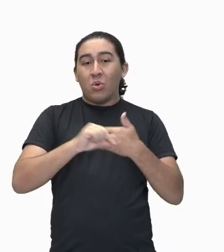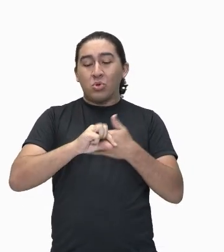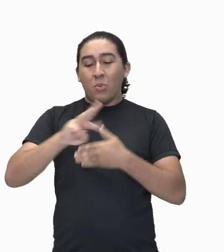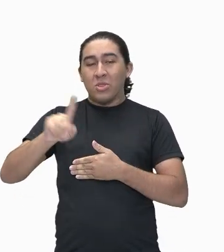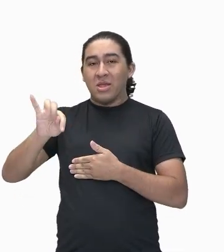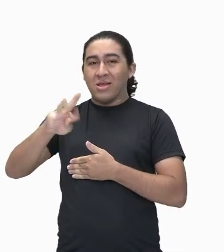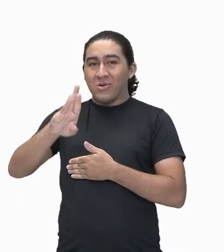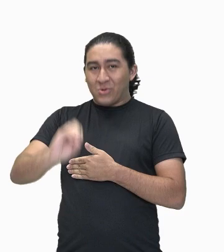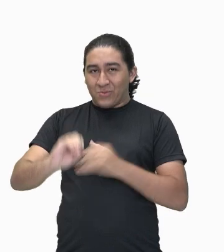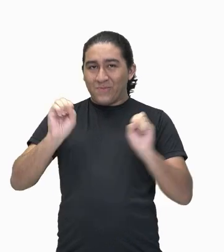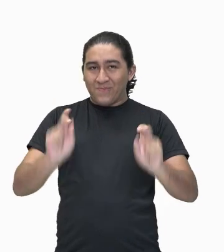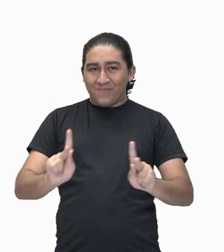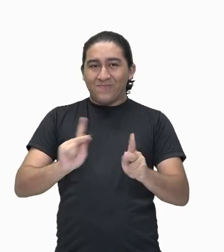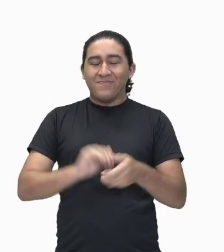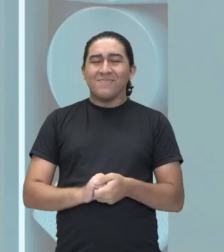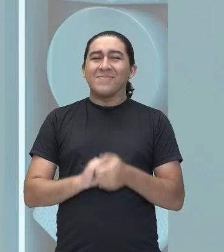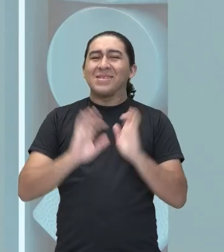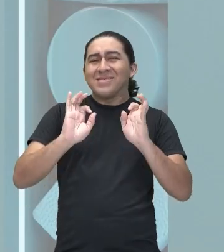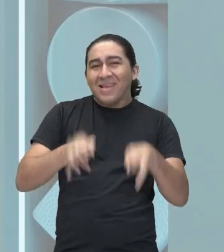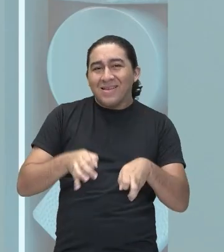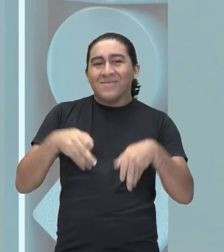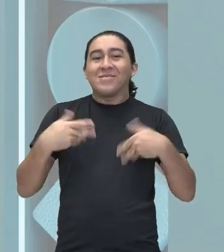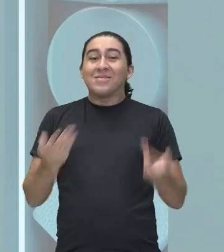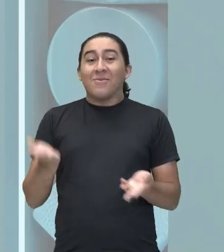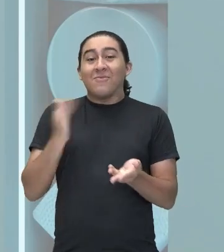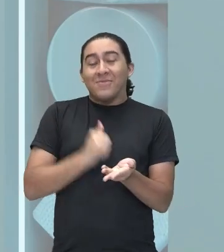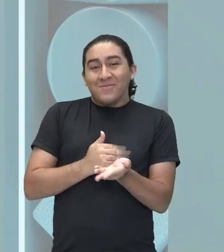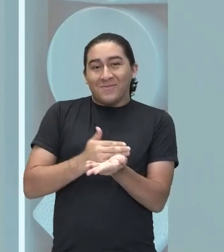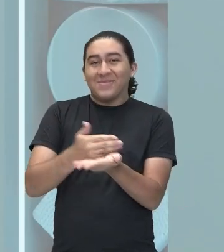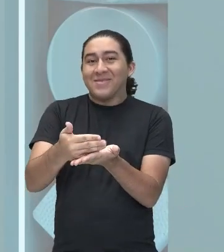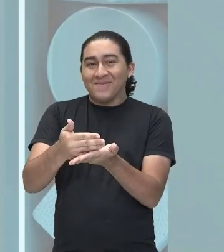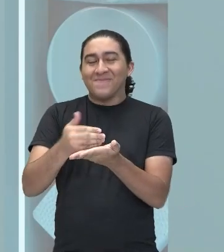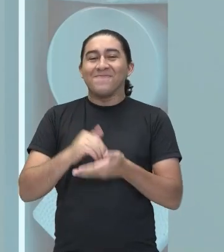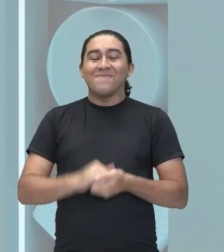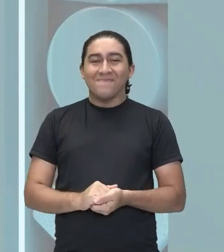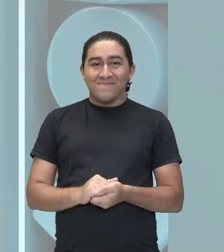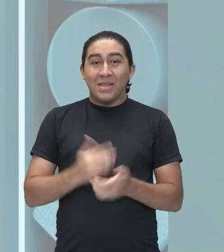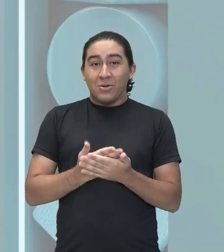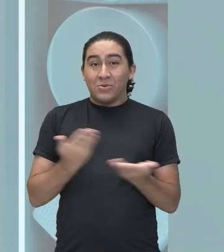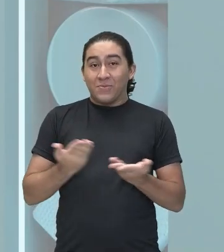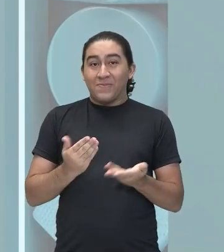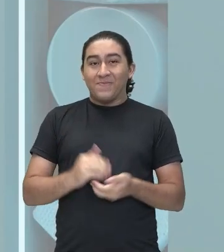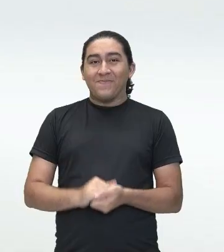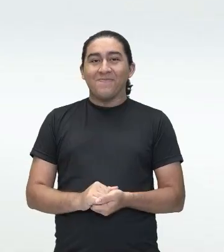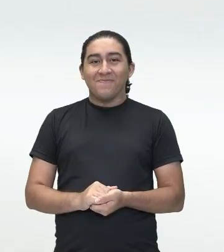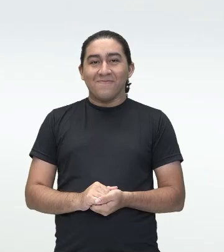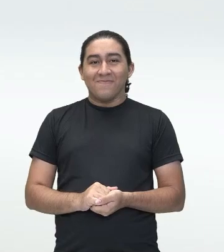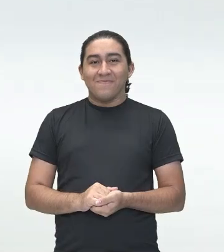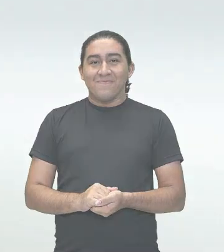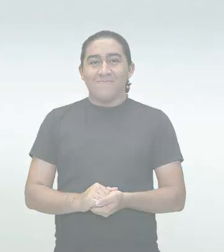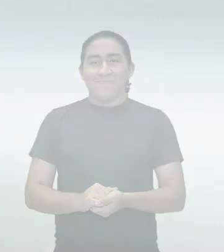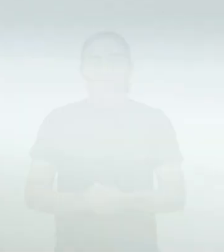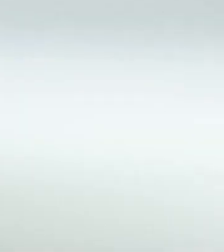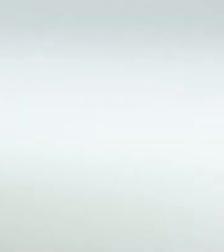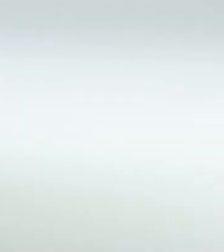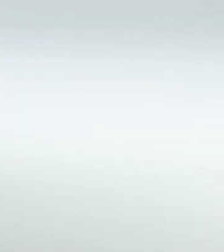Lobato. Ok? Preparados? Então, venham comigo para mais uma aula.